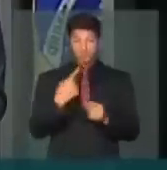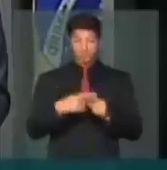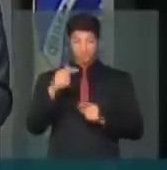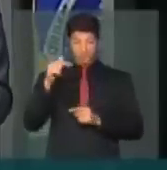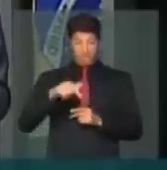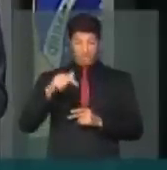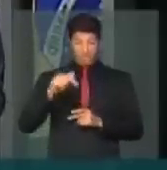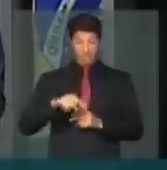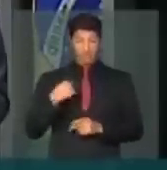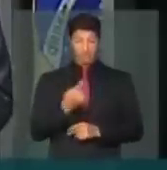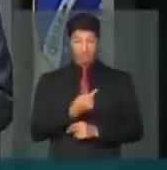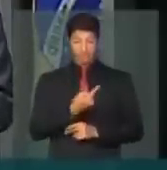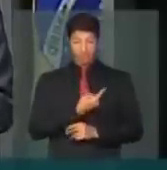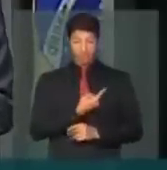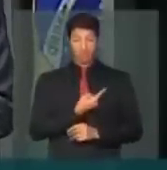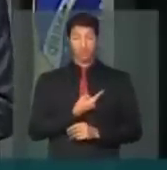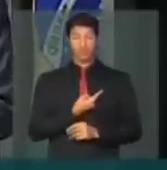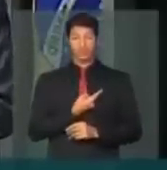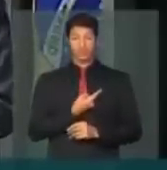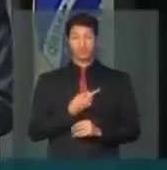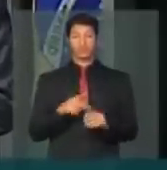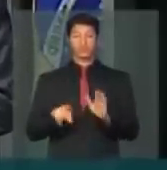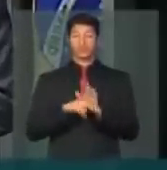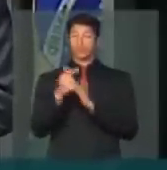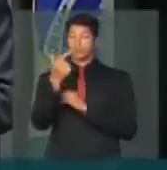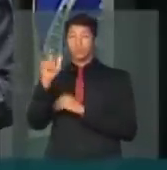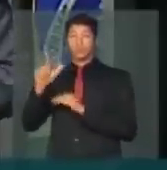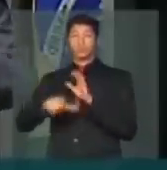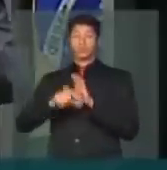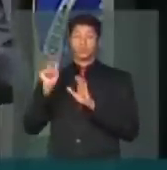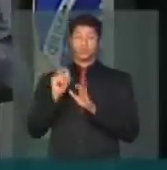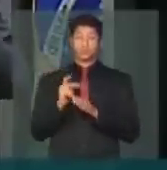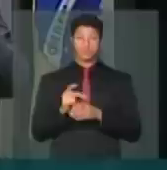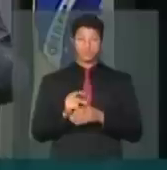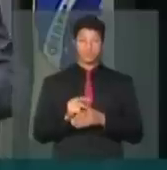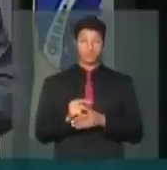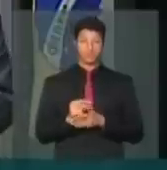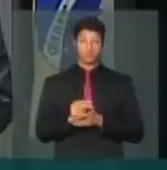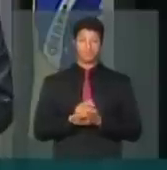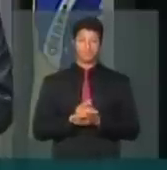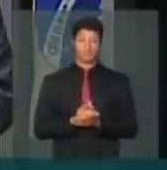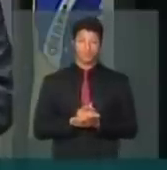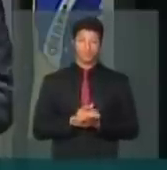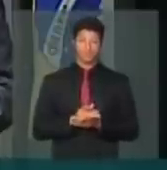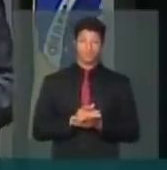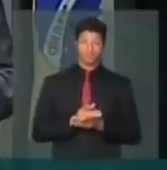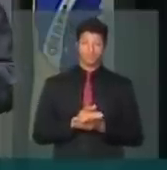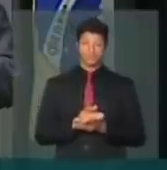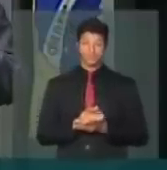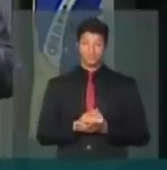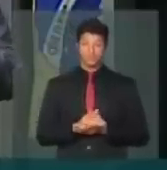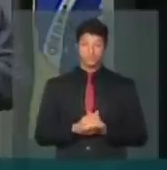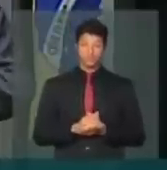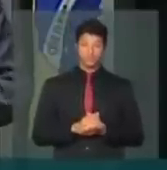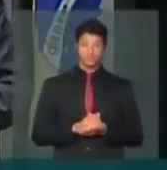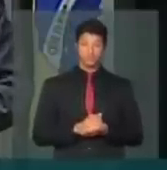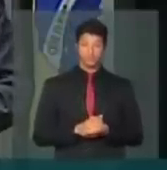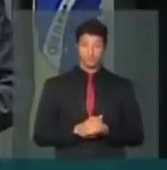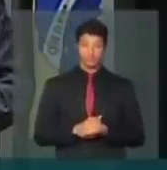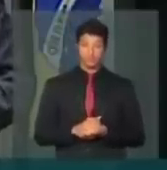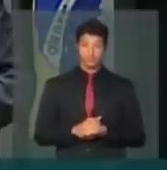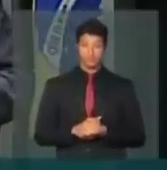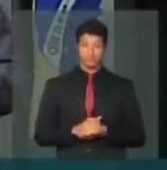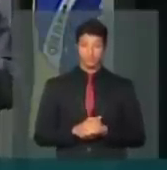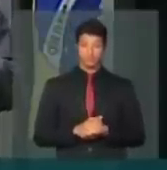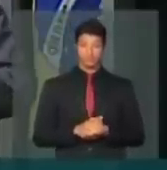aqui nós estamos preocupados com a próxima eleição, não com a próxima geração. Veja os